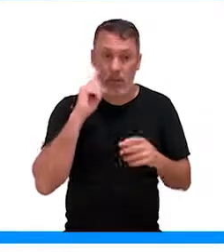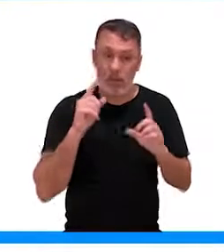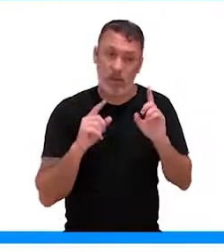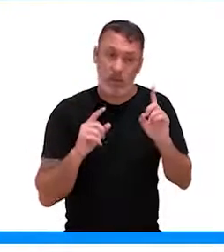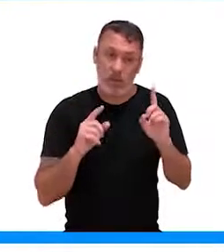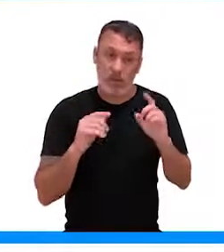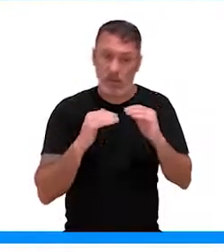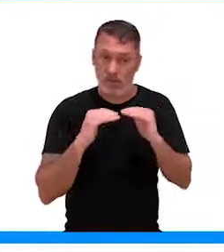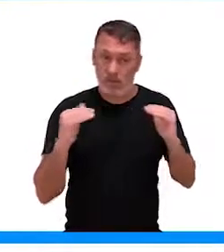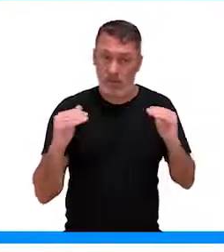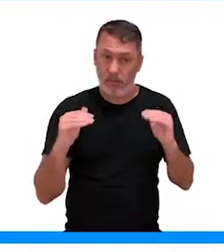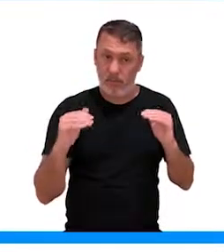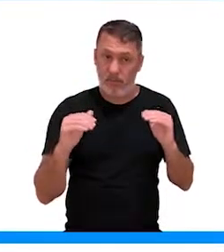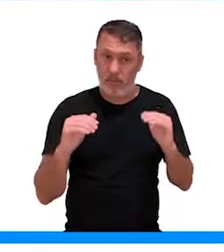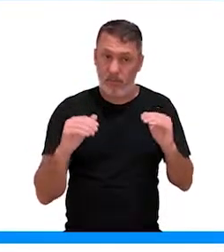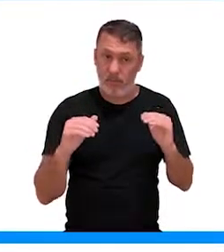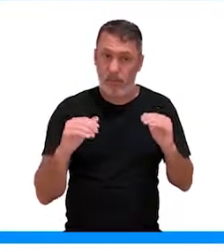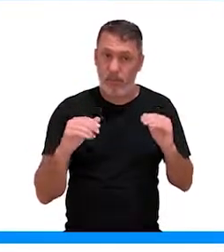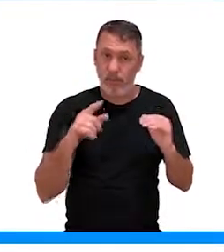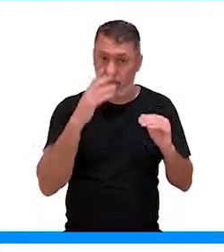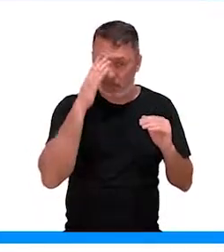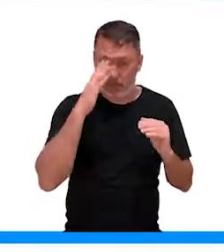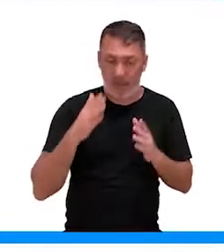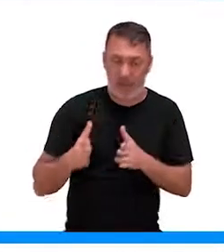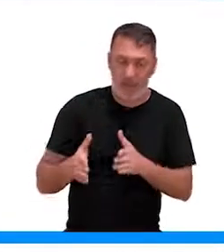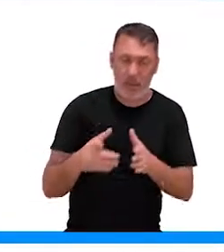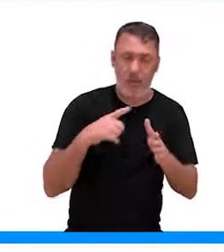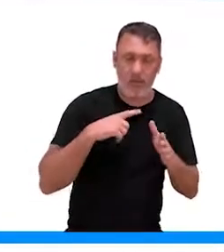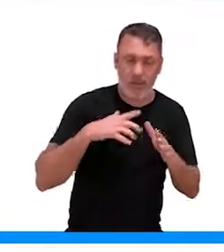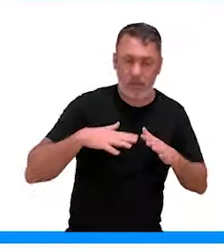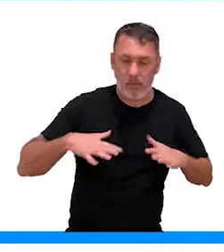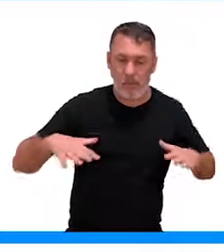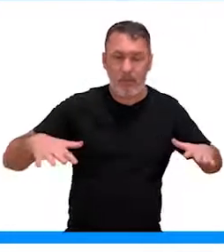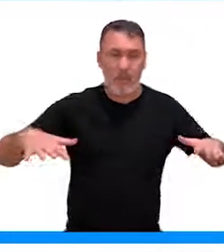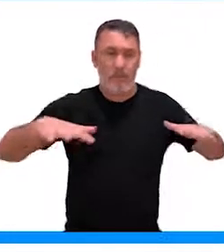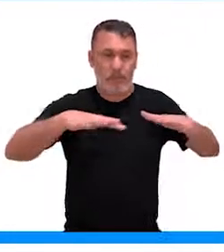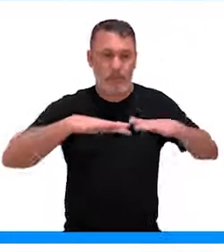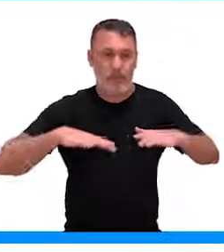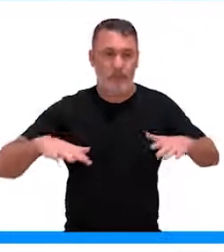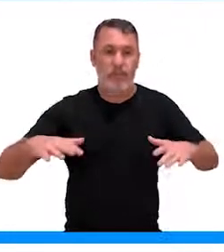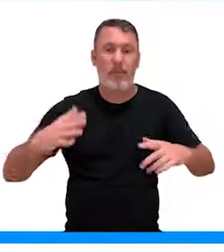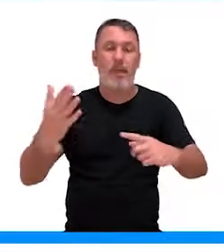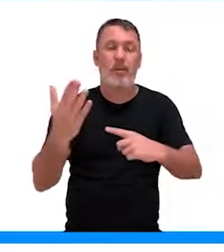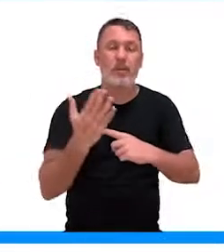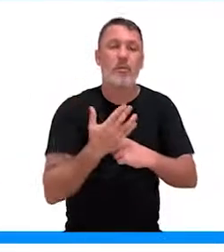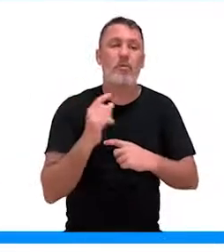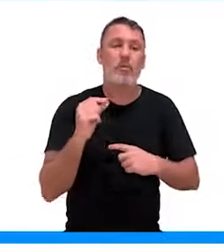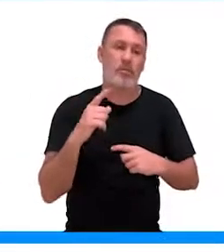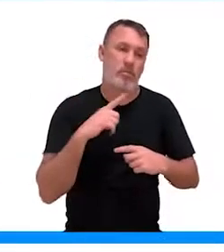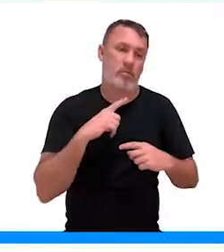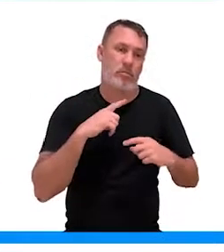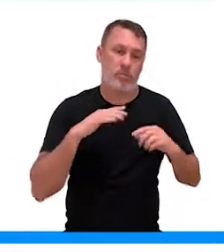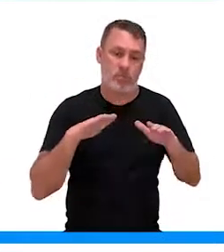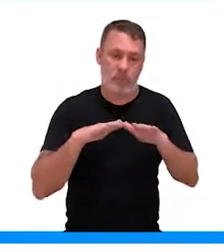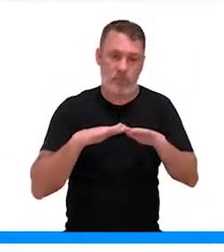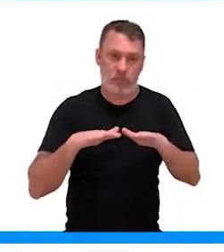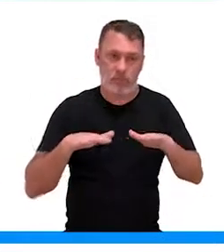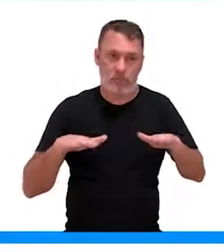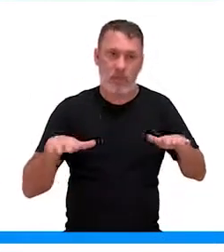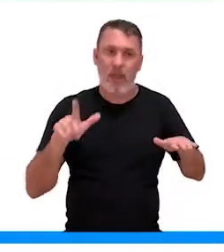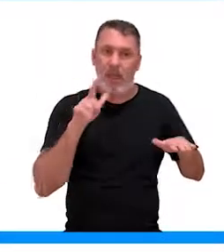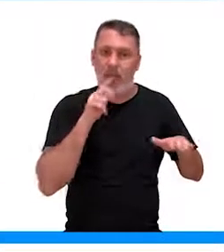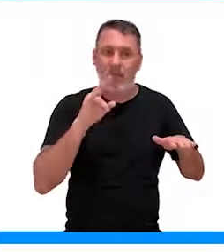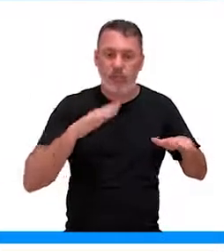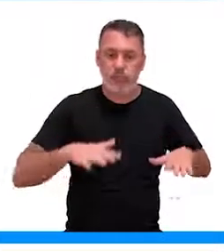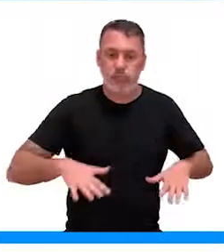lembramos que esses meandros, eles contribuem muito para a deposição e a acumulação